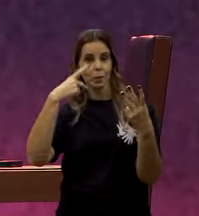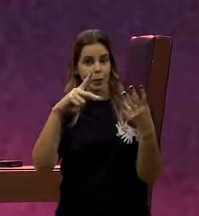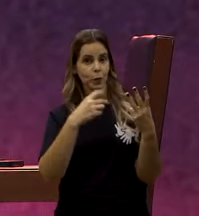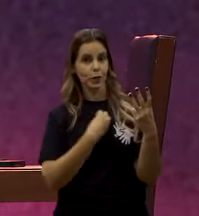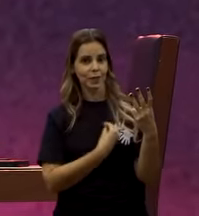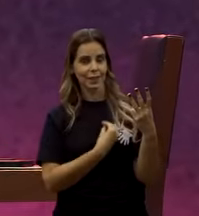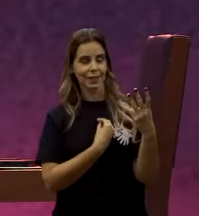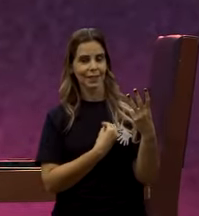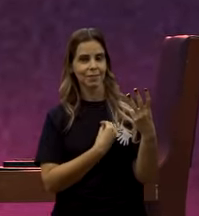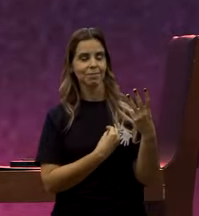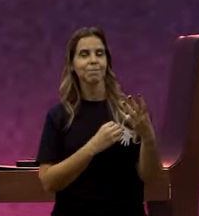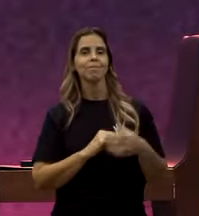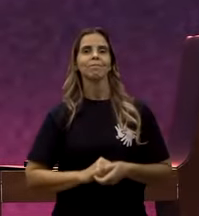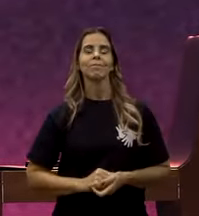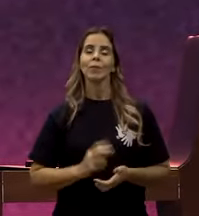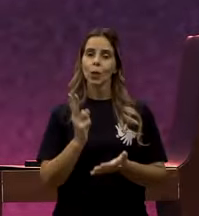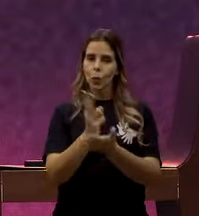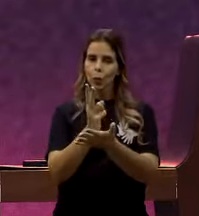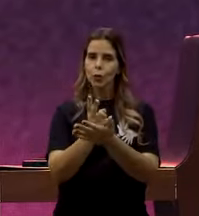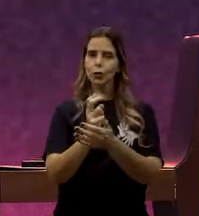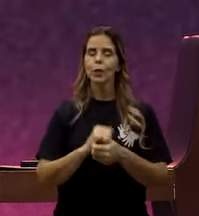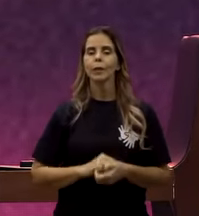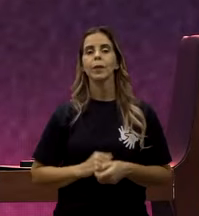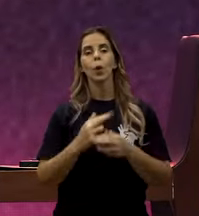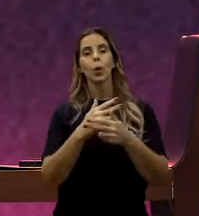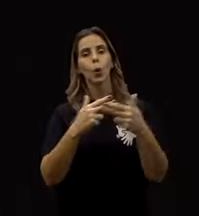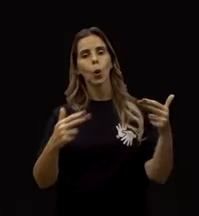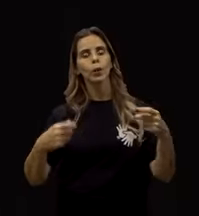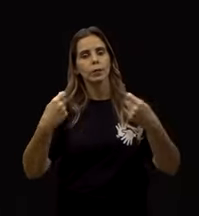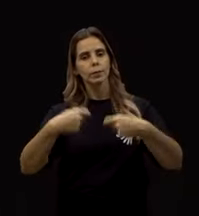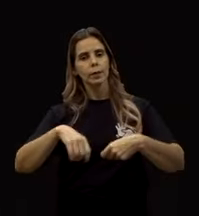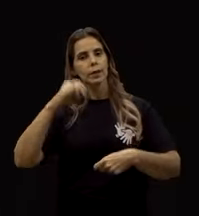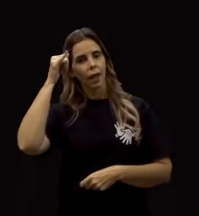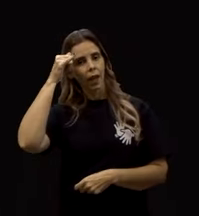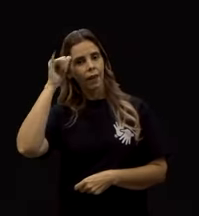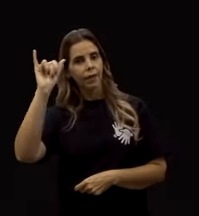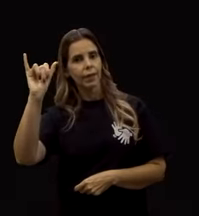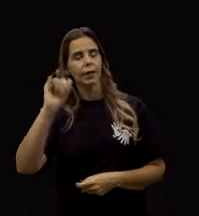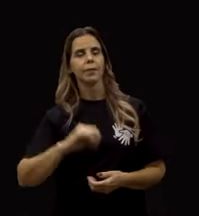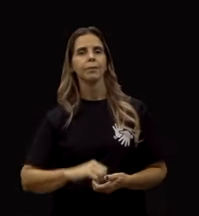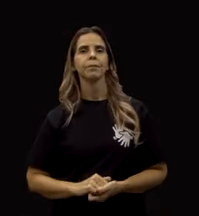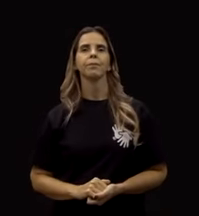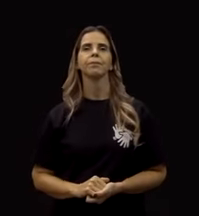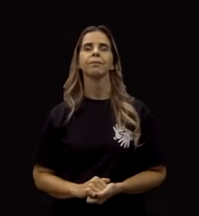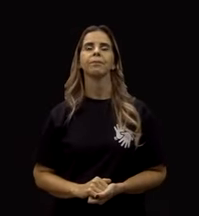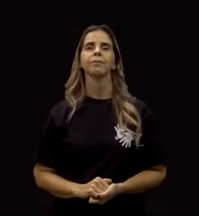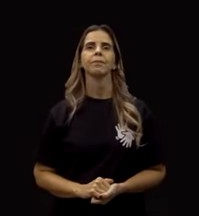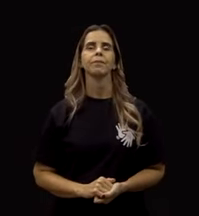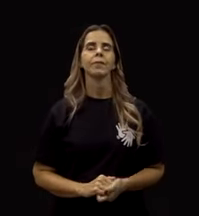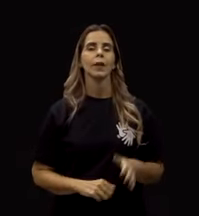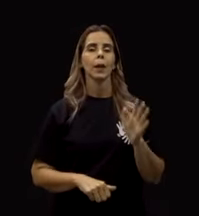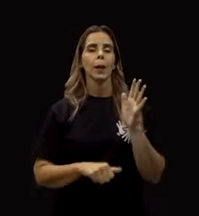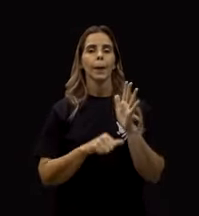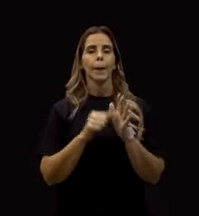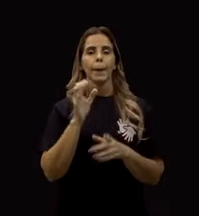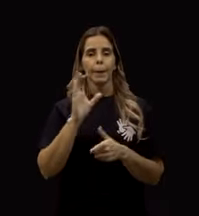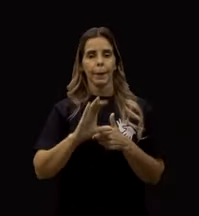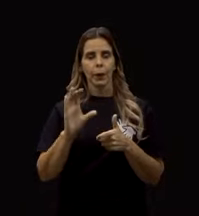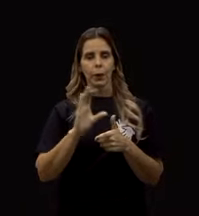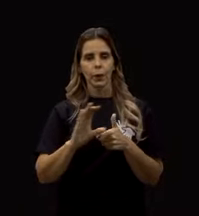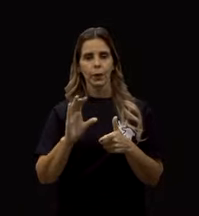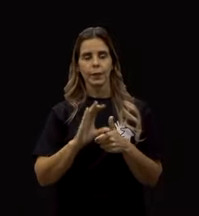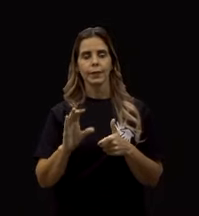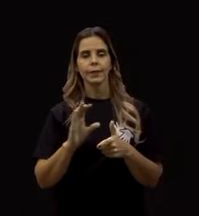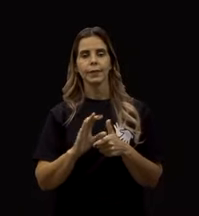mas vamos continuar tem mais coisa pra gente evitar aí outra coisa que eu preciso evitar primeira Coríntios Capítulo 15 versículo